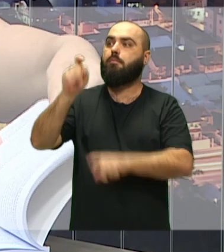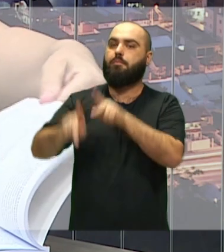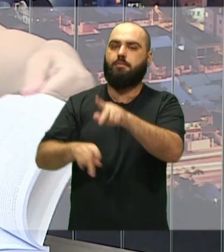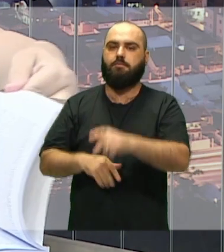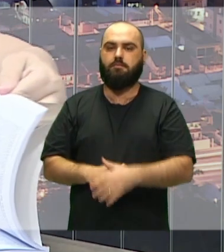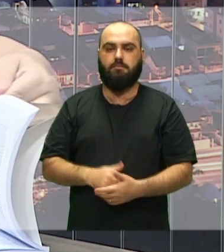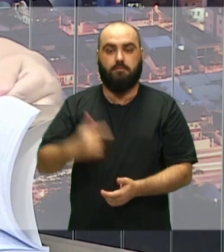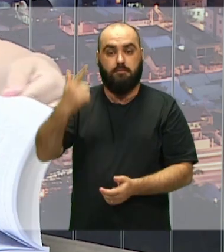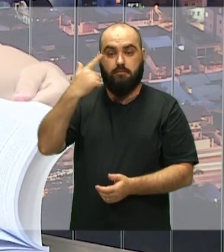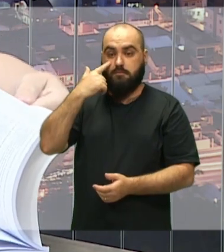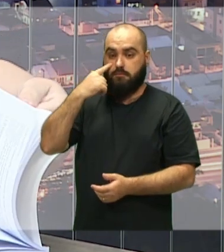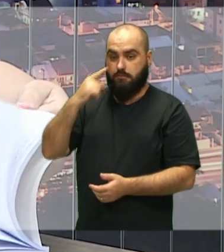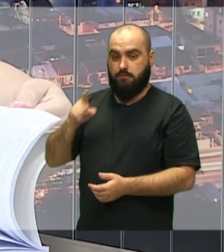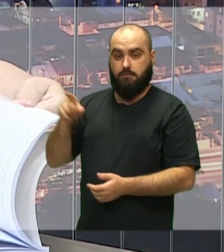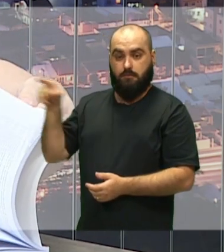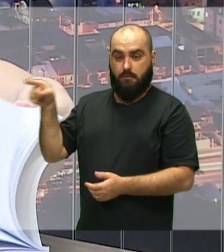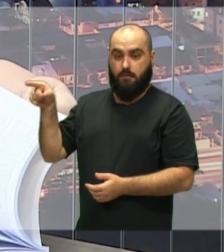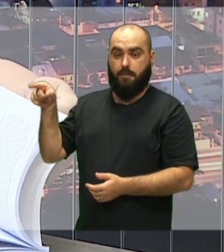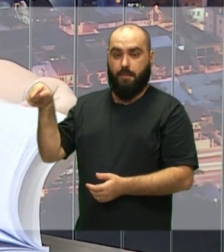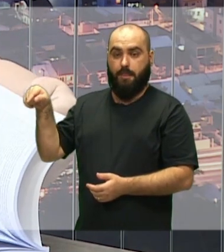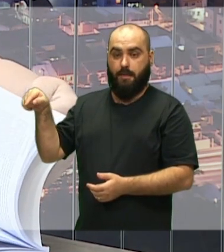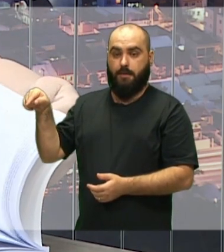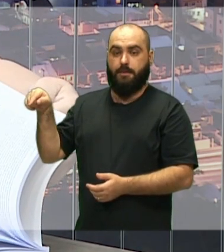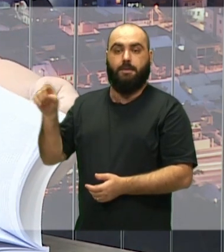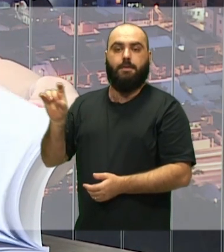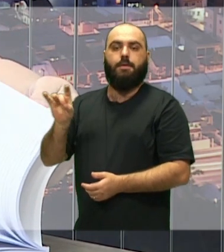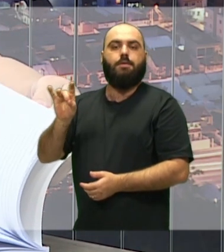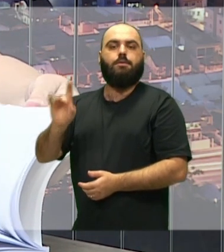de figurinha, não é uma figurinha,